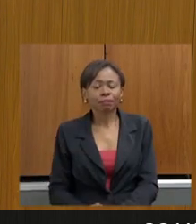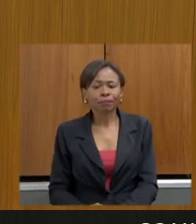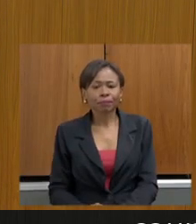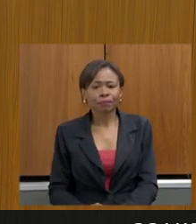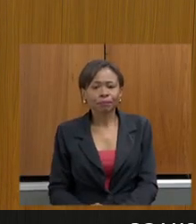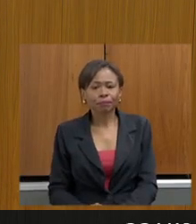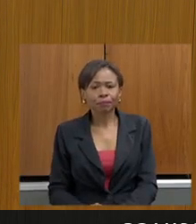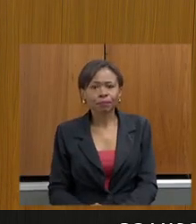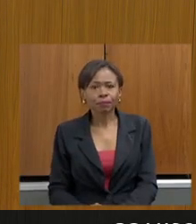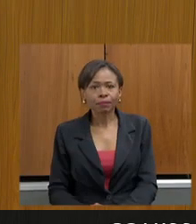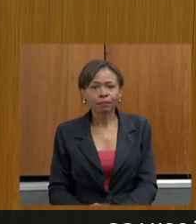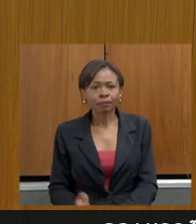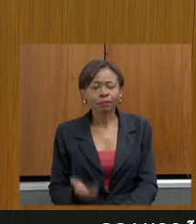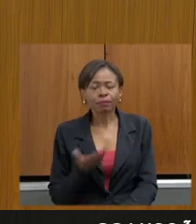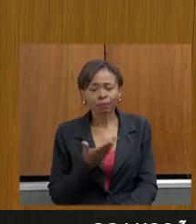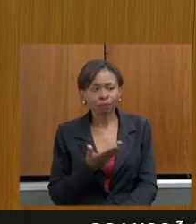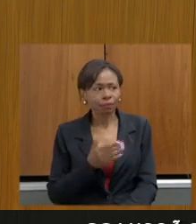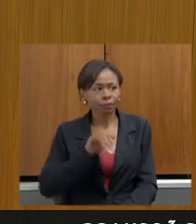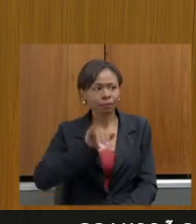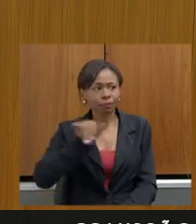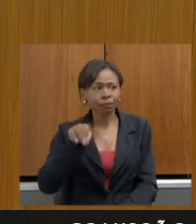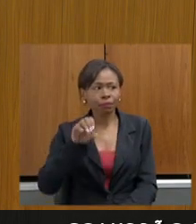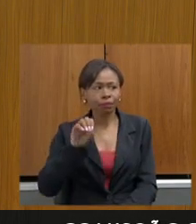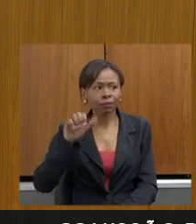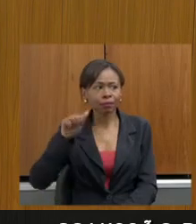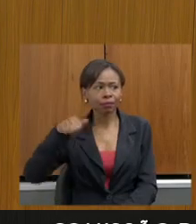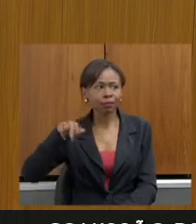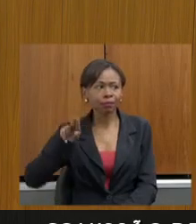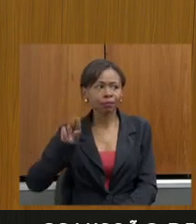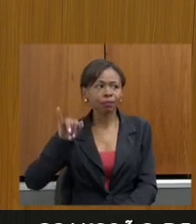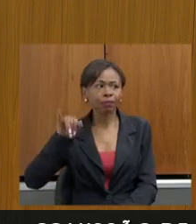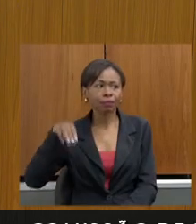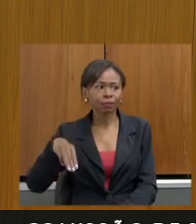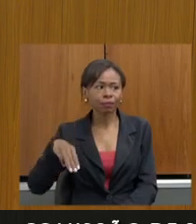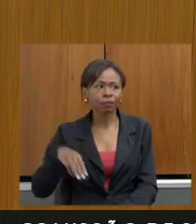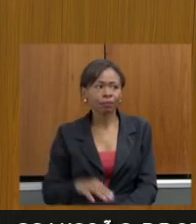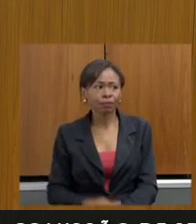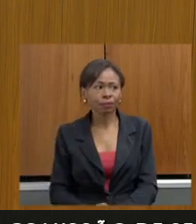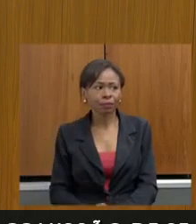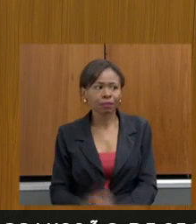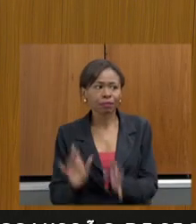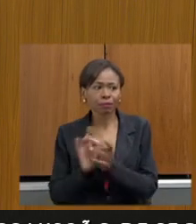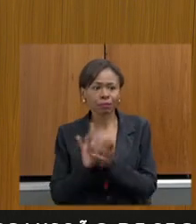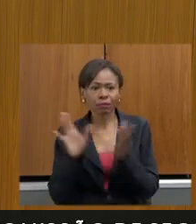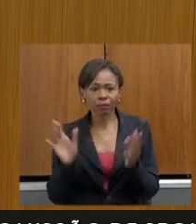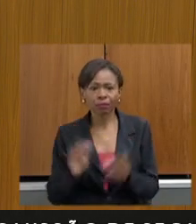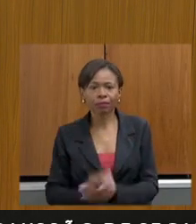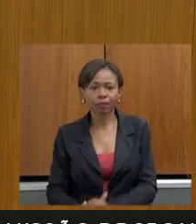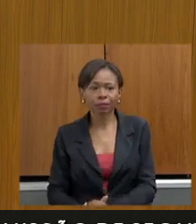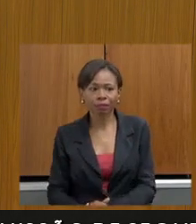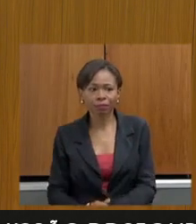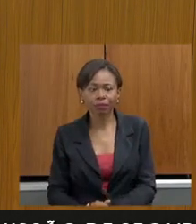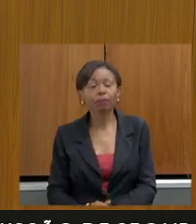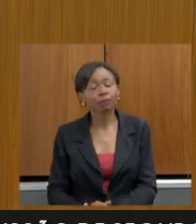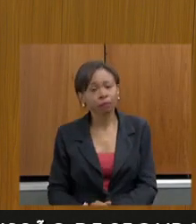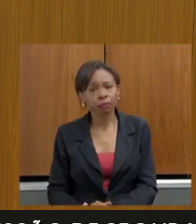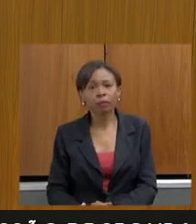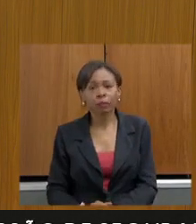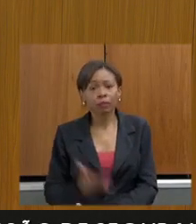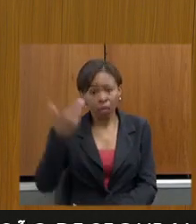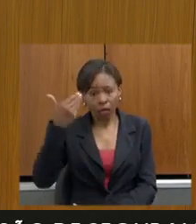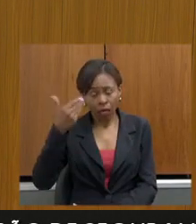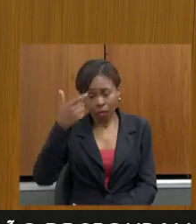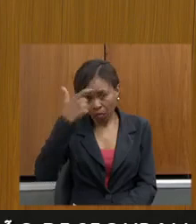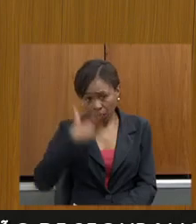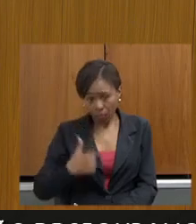eu tô aqui só tem abalado bom eu também Deputado João